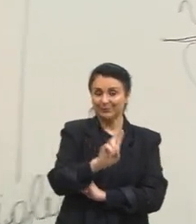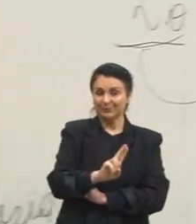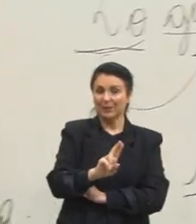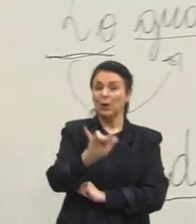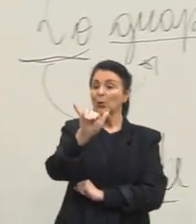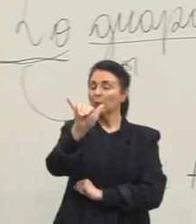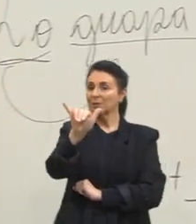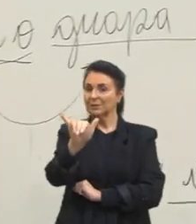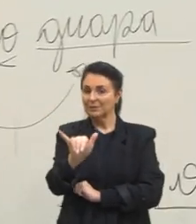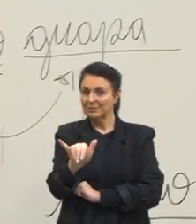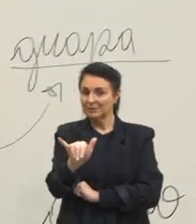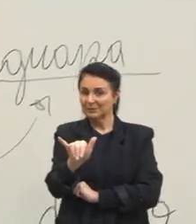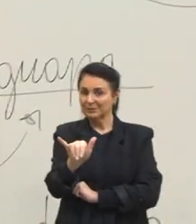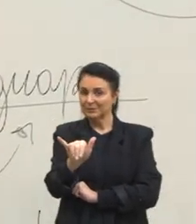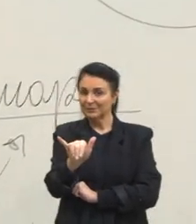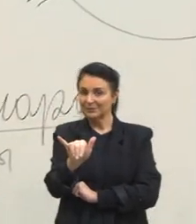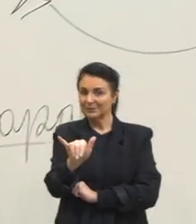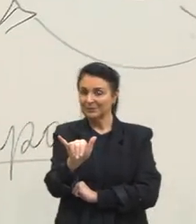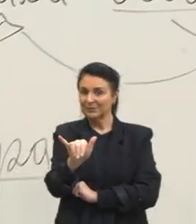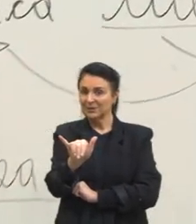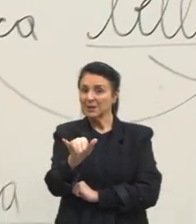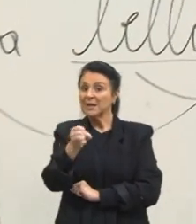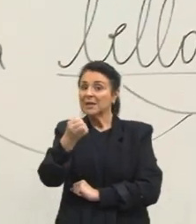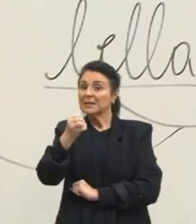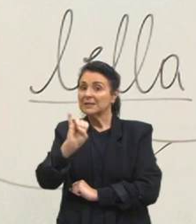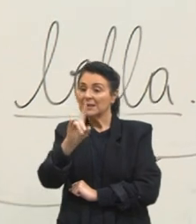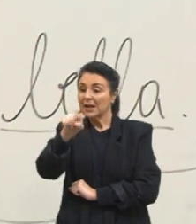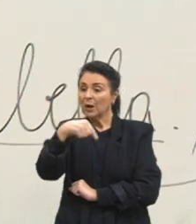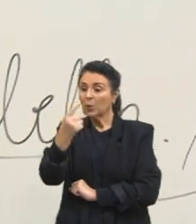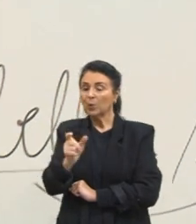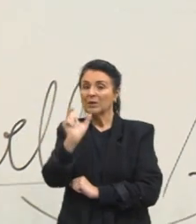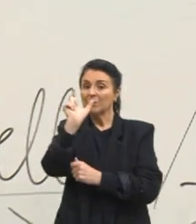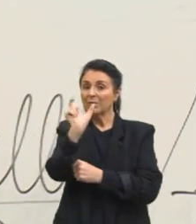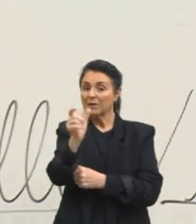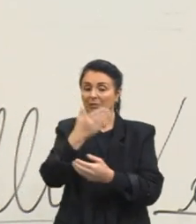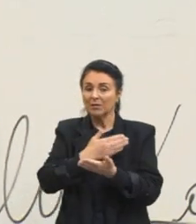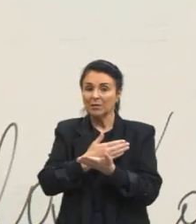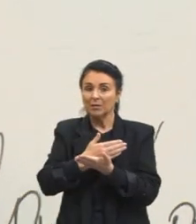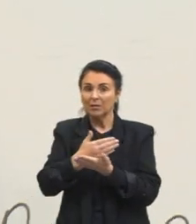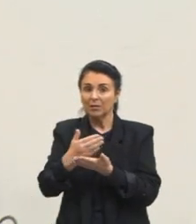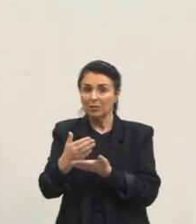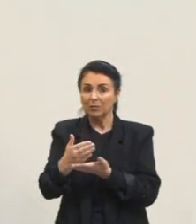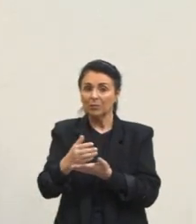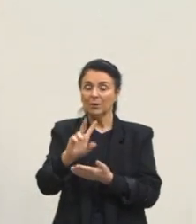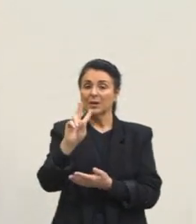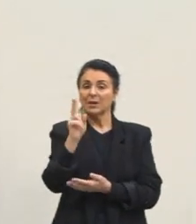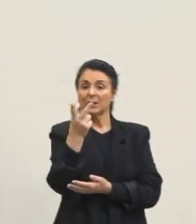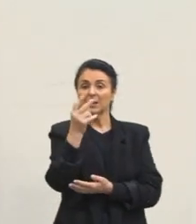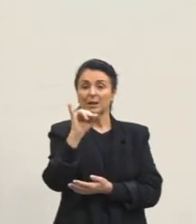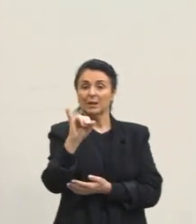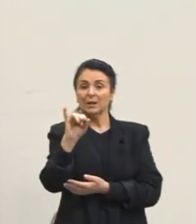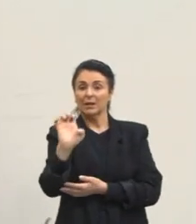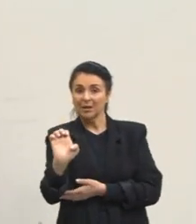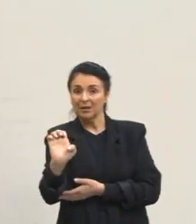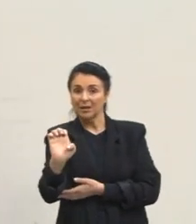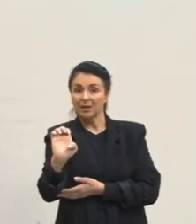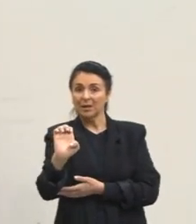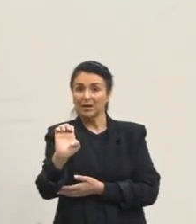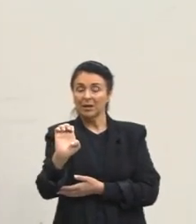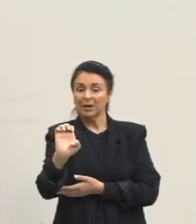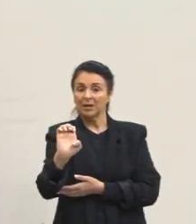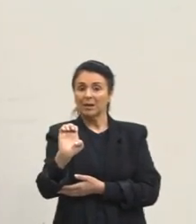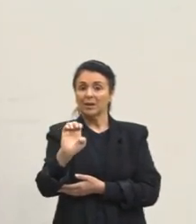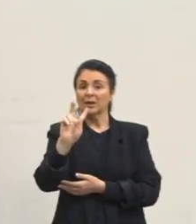iG hega nesse caso se é próximo a palavra começa com e Oi